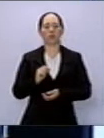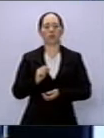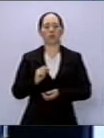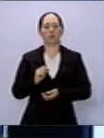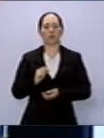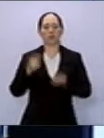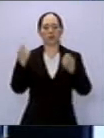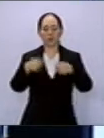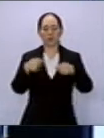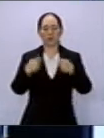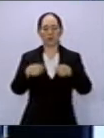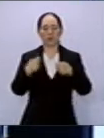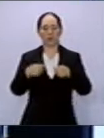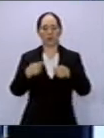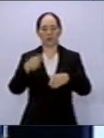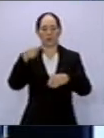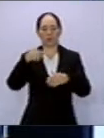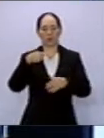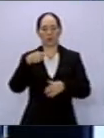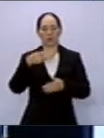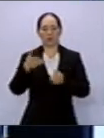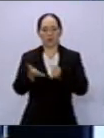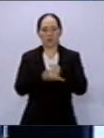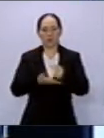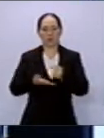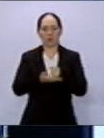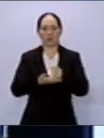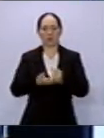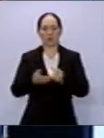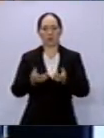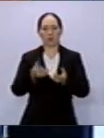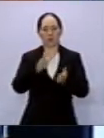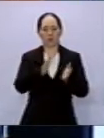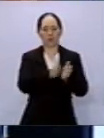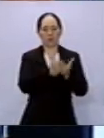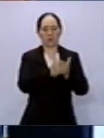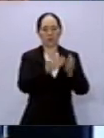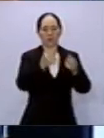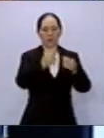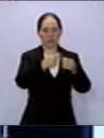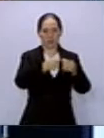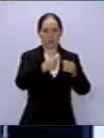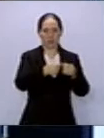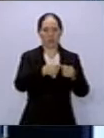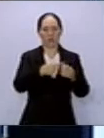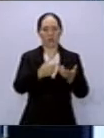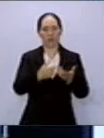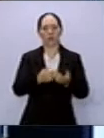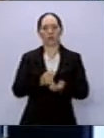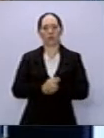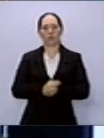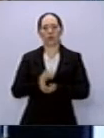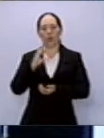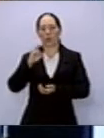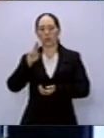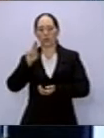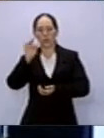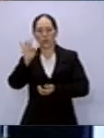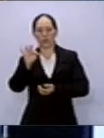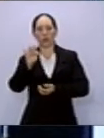necessidade fundamentalmente da população mais carente então curte defende programa entende que é um programa